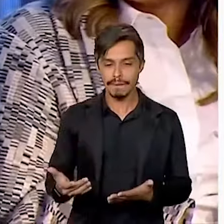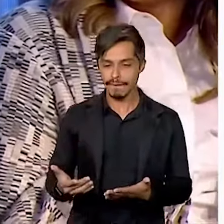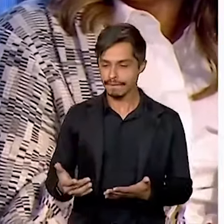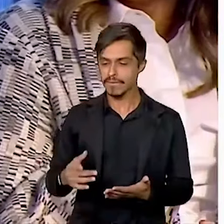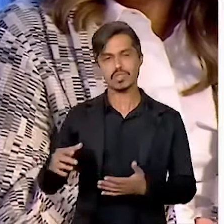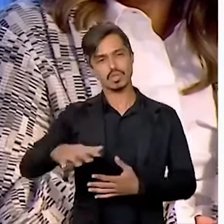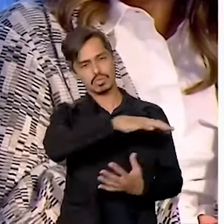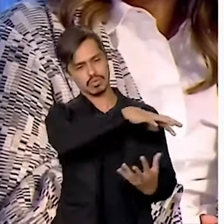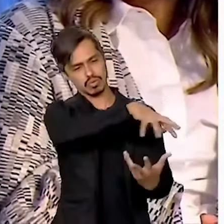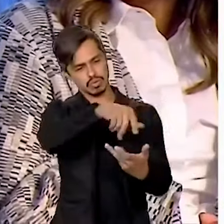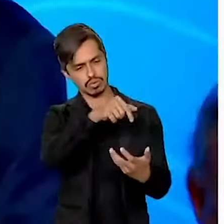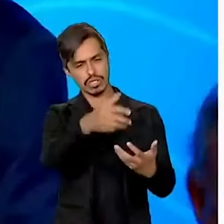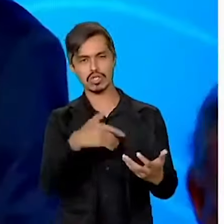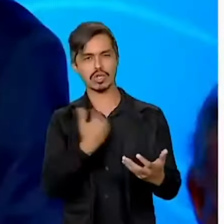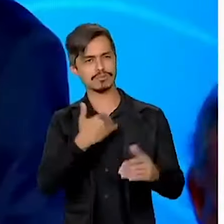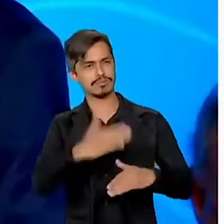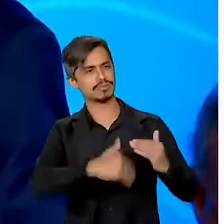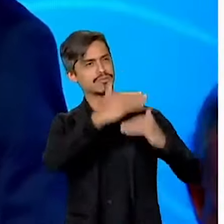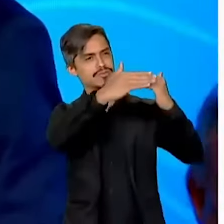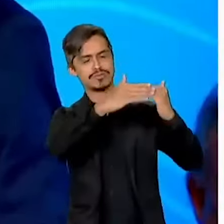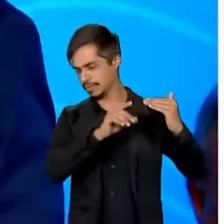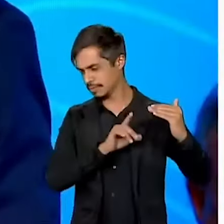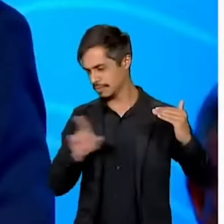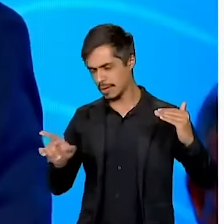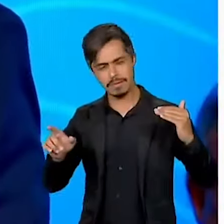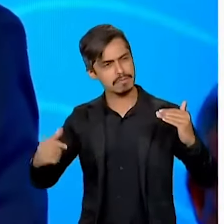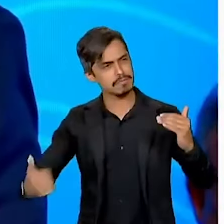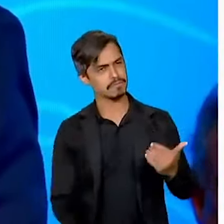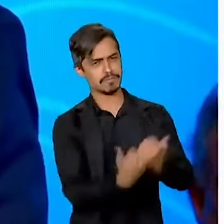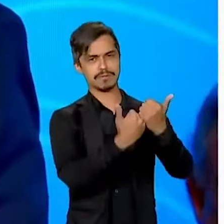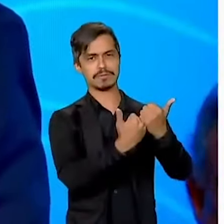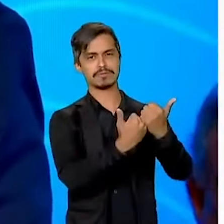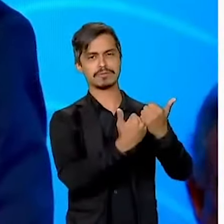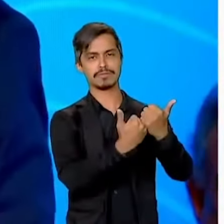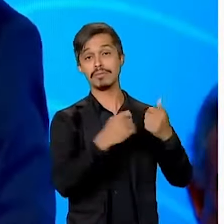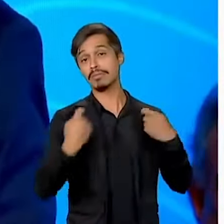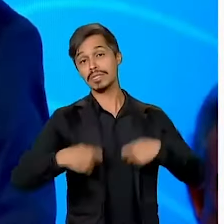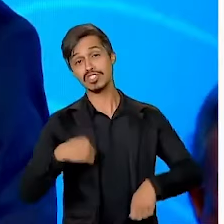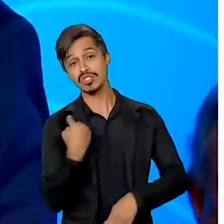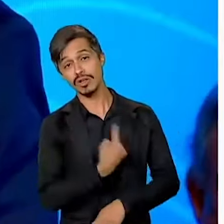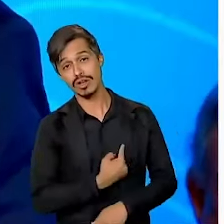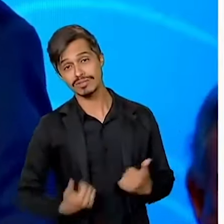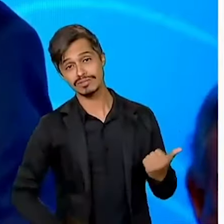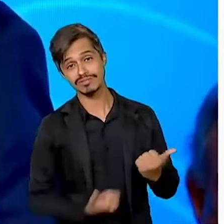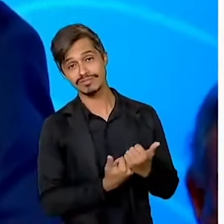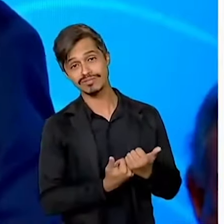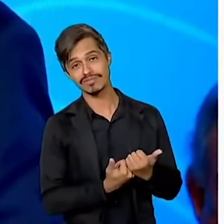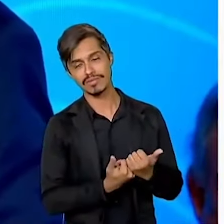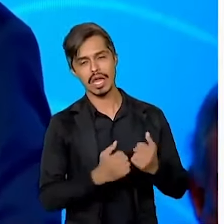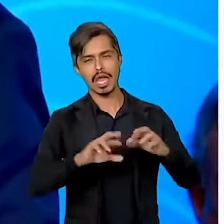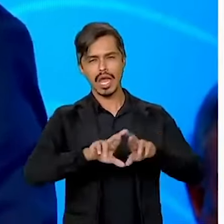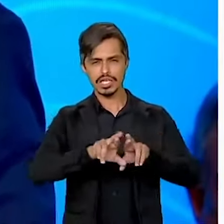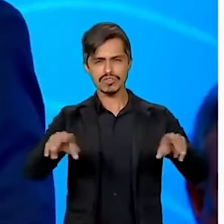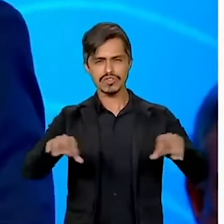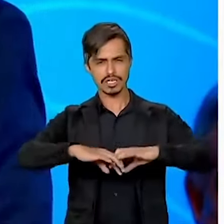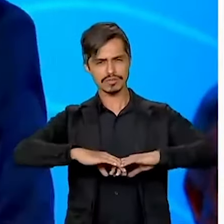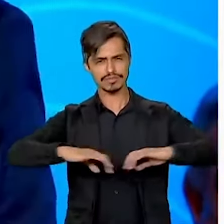construindo e vai construir. Depende de nós. Nós temos que separar entre as coisas